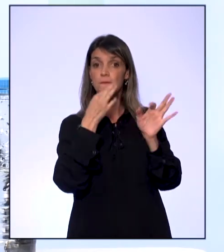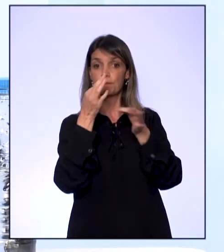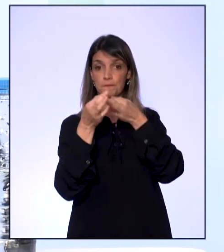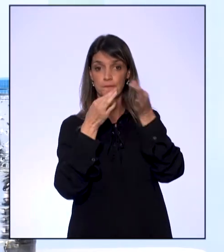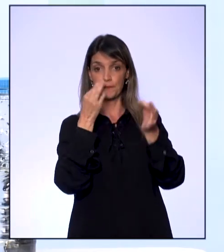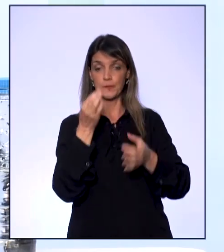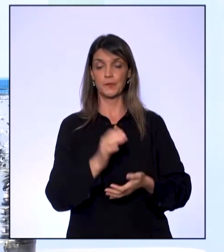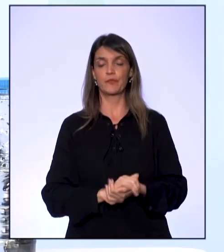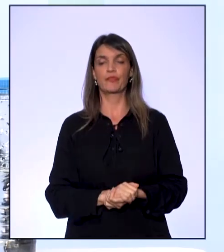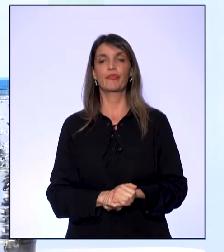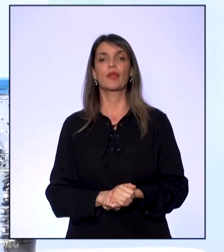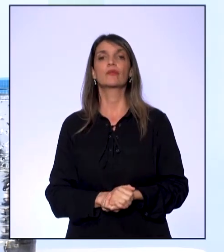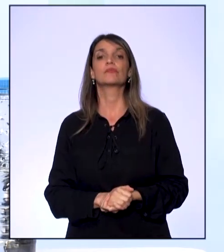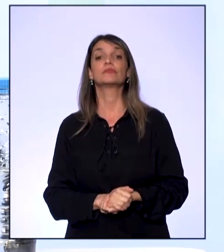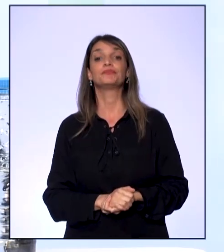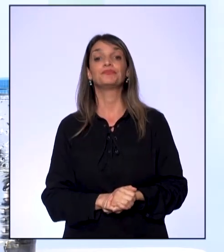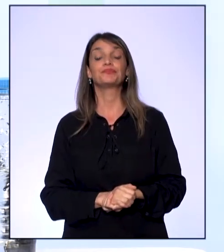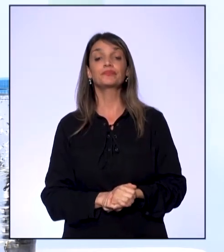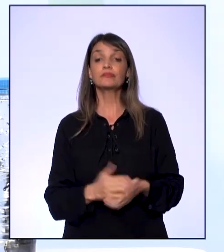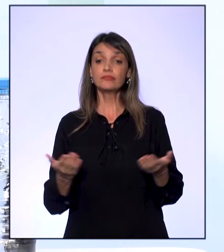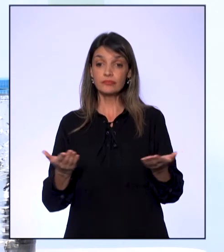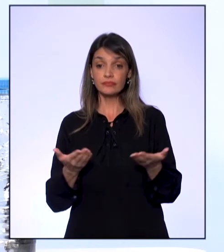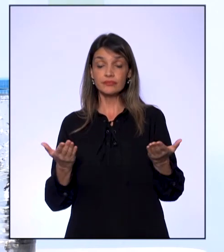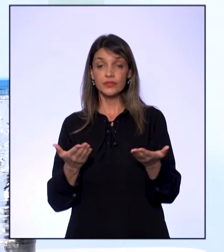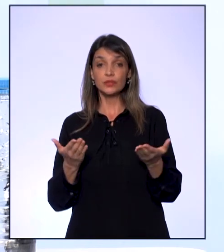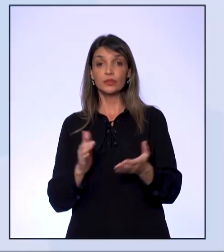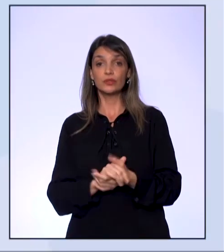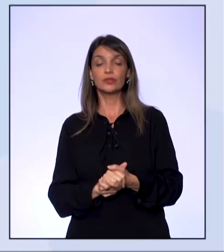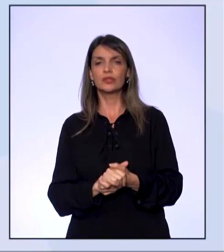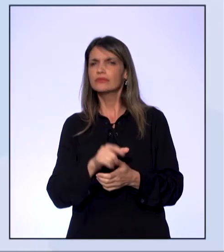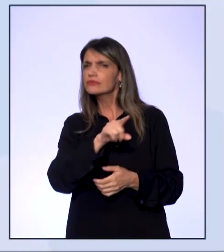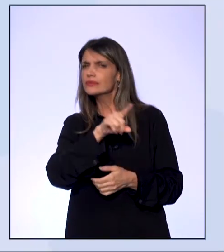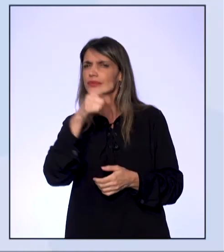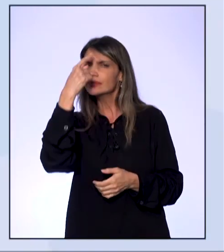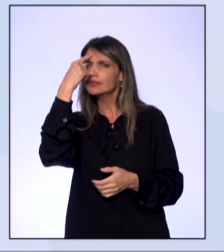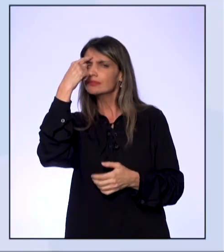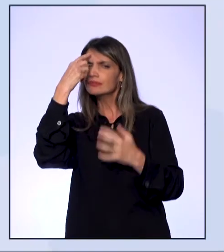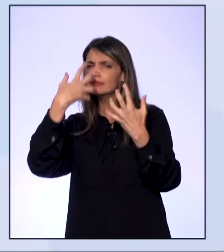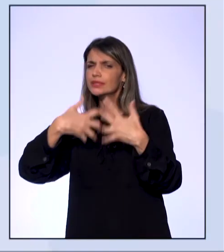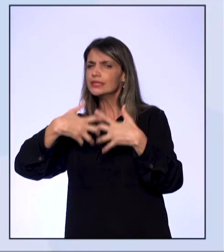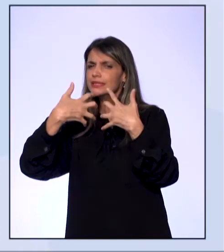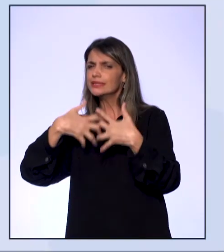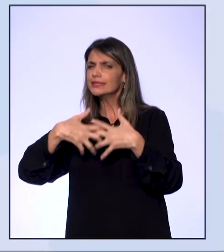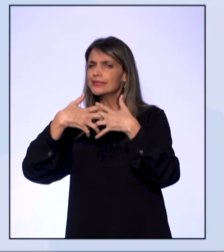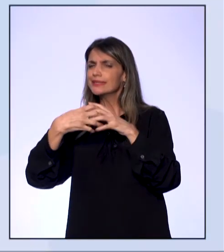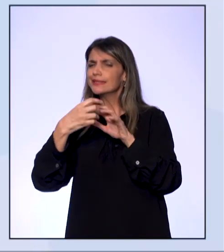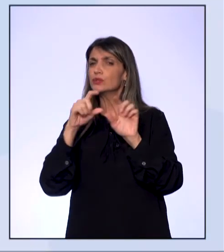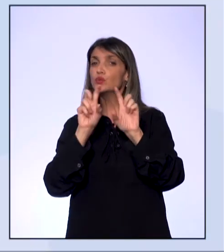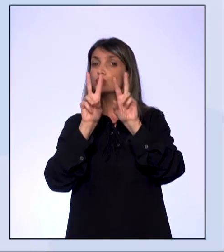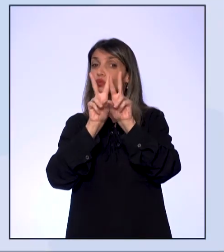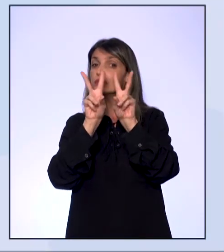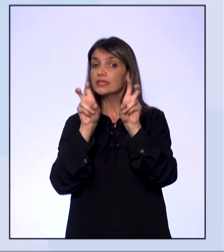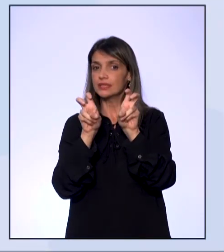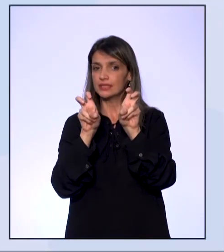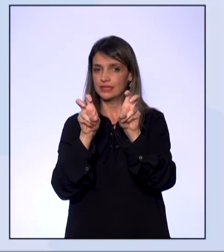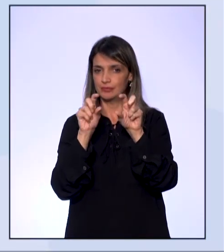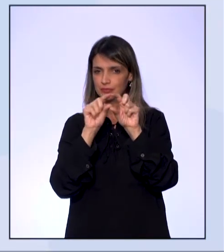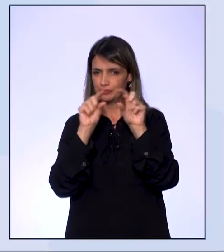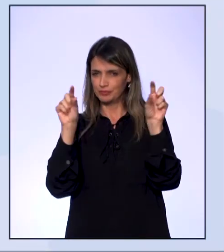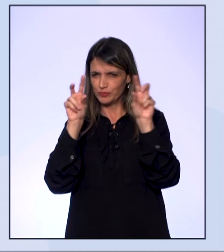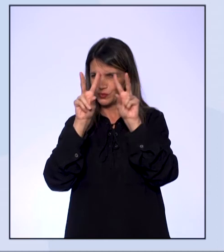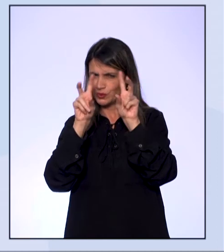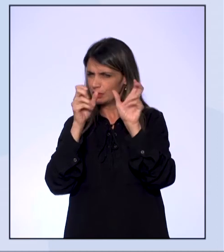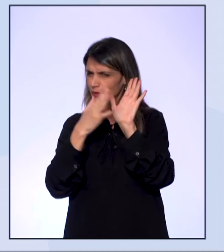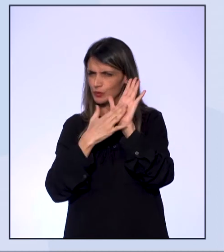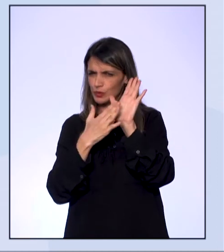gente avança um pouquinho. Agora, é a vez de vocês pensarem sobre a questão do tema. Com base no tema proposto,